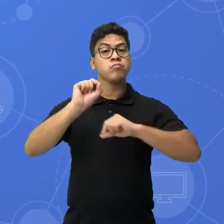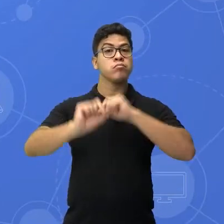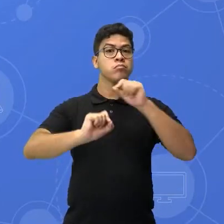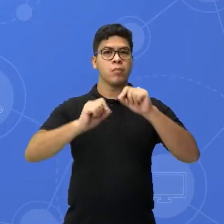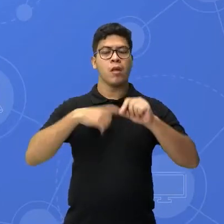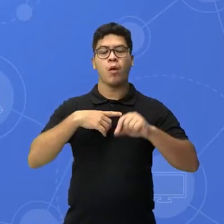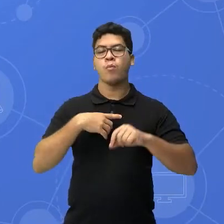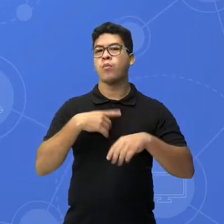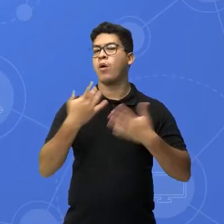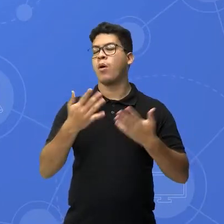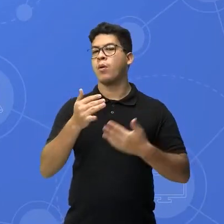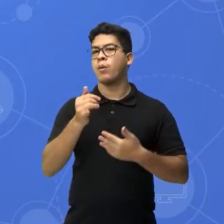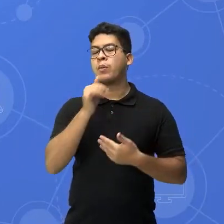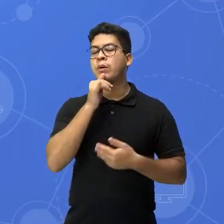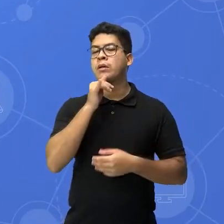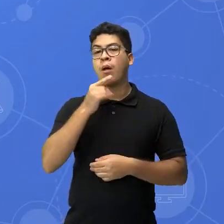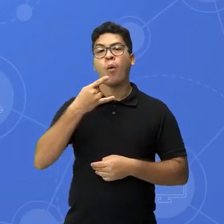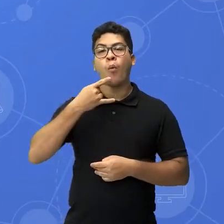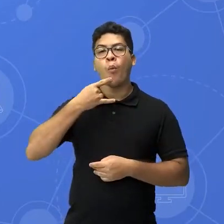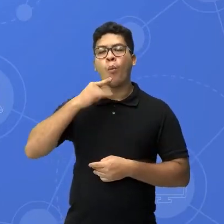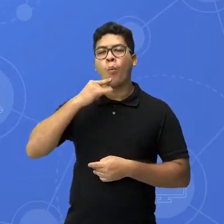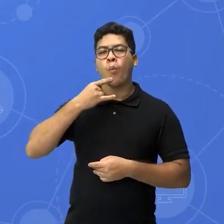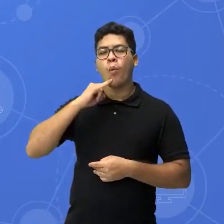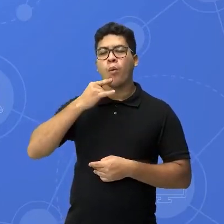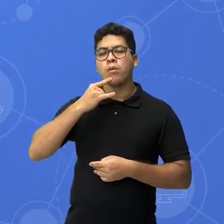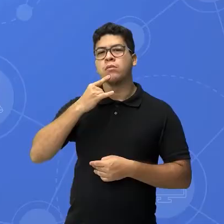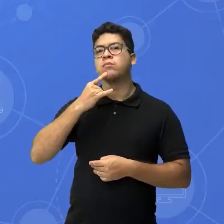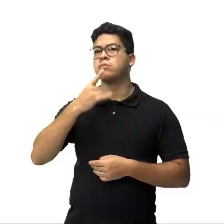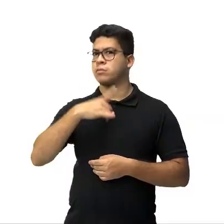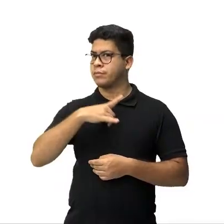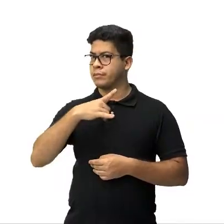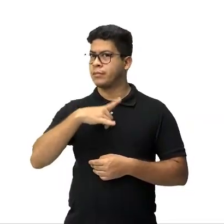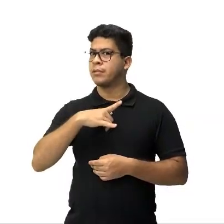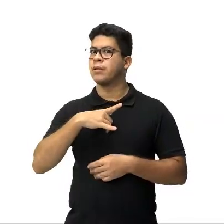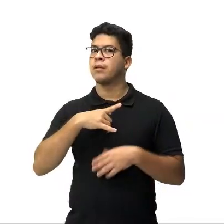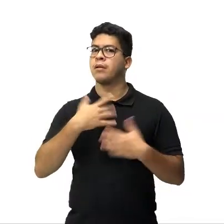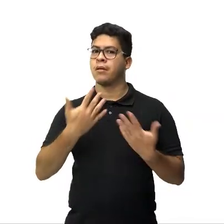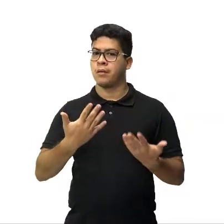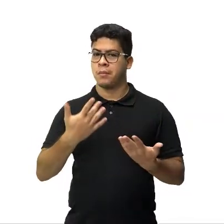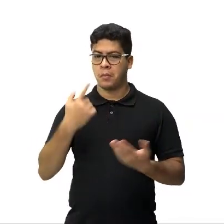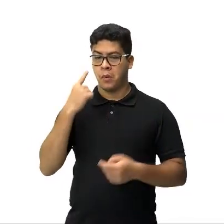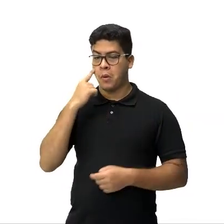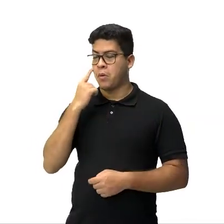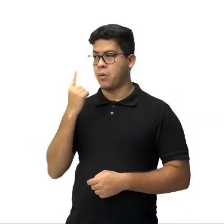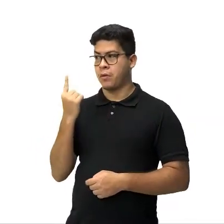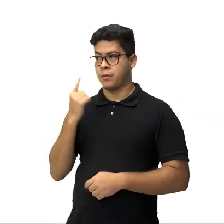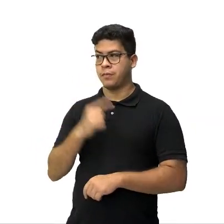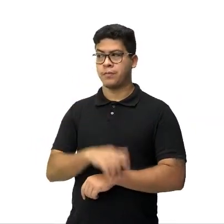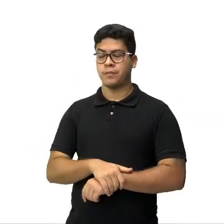álcool, né, também que afeta aí a nossa juventude. Vamos ver lá.